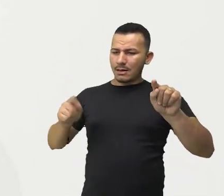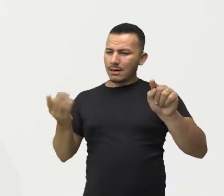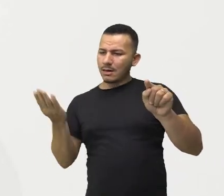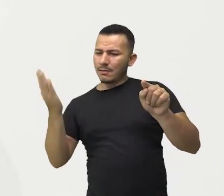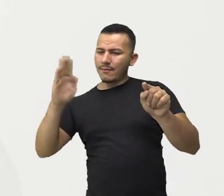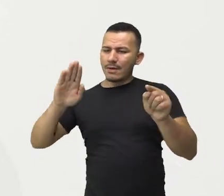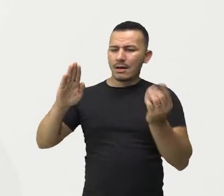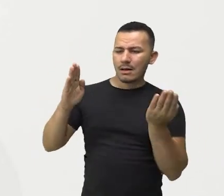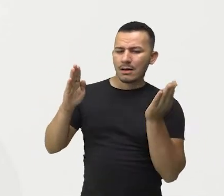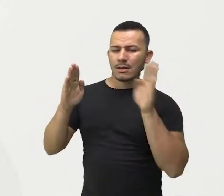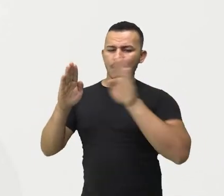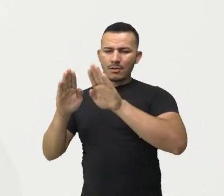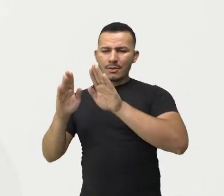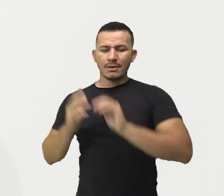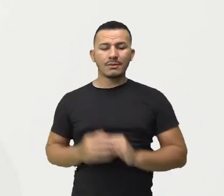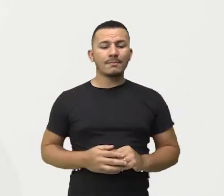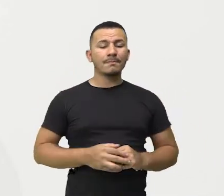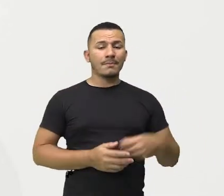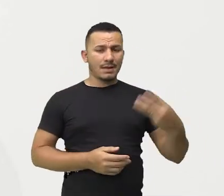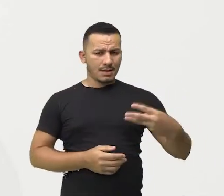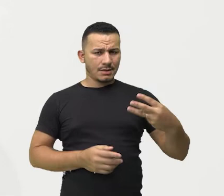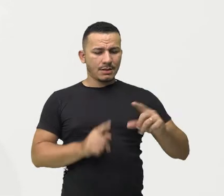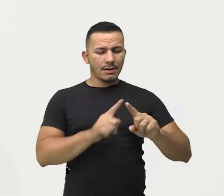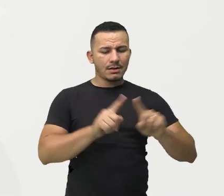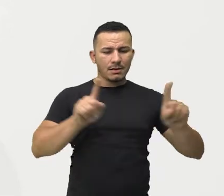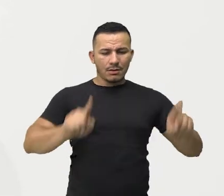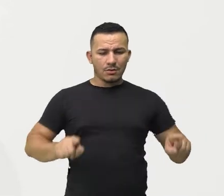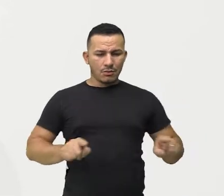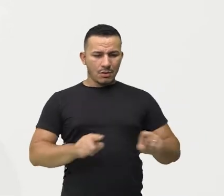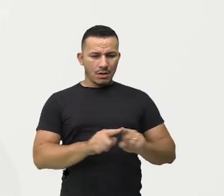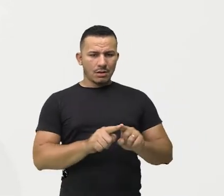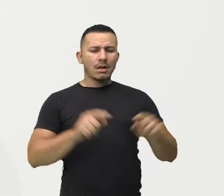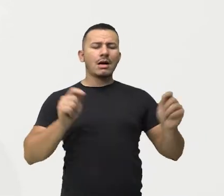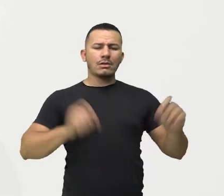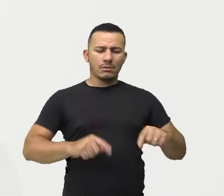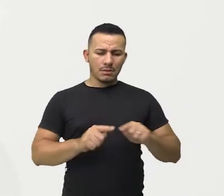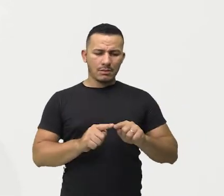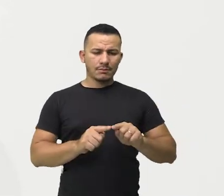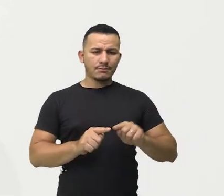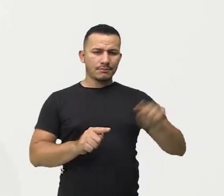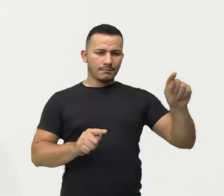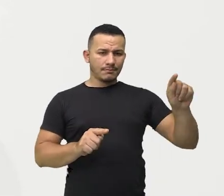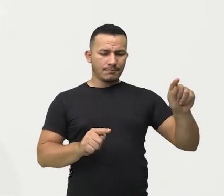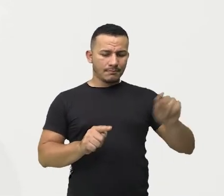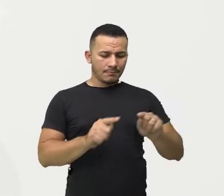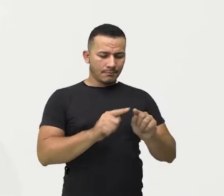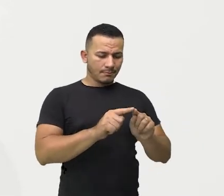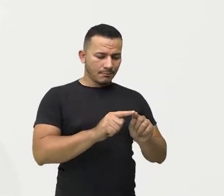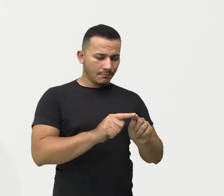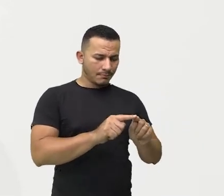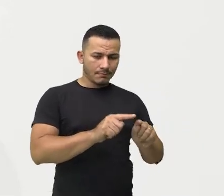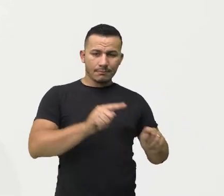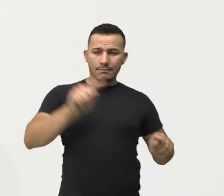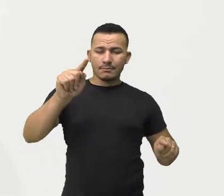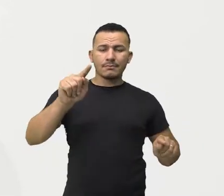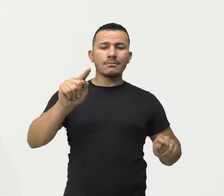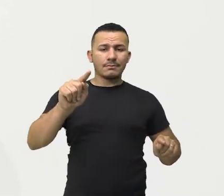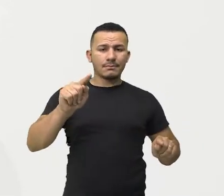dobrando. Aqui no quadrado, poderia traçar aqui, poderia traçar aqui,